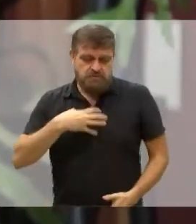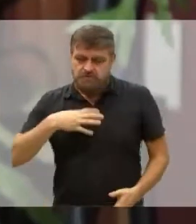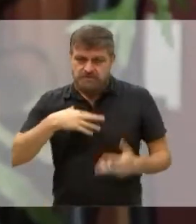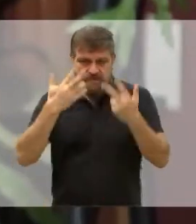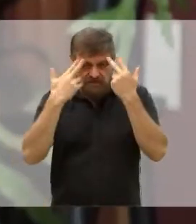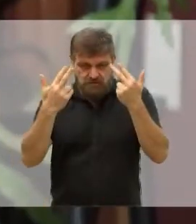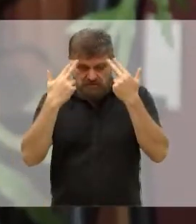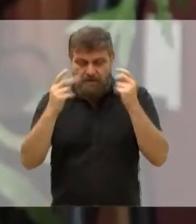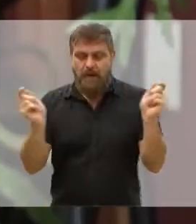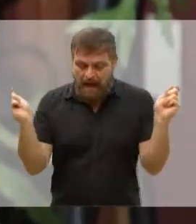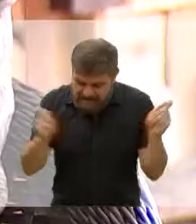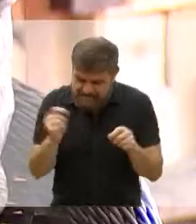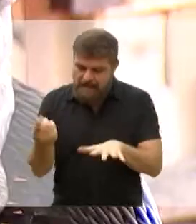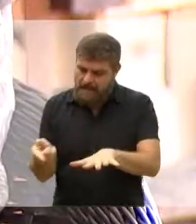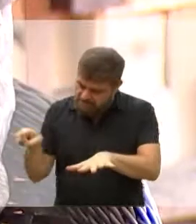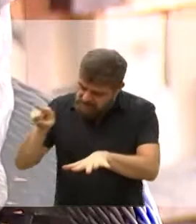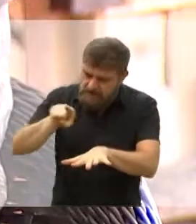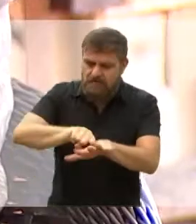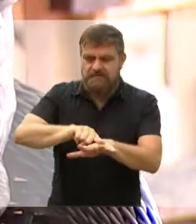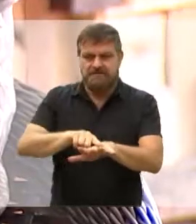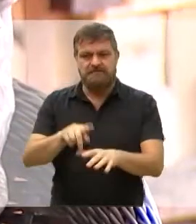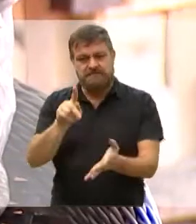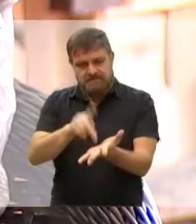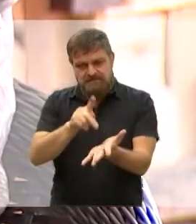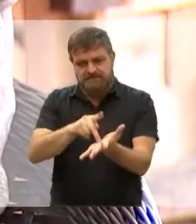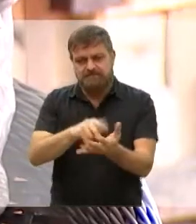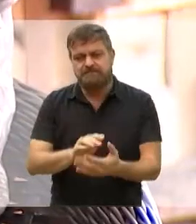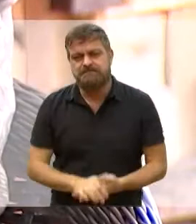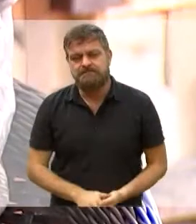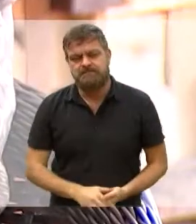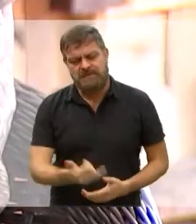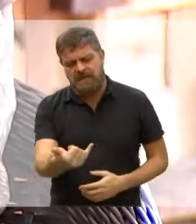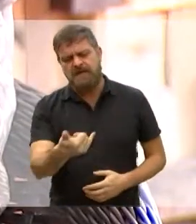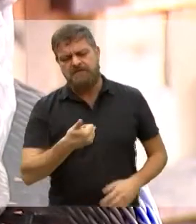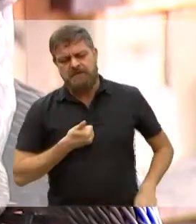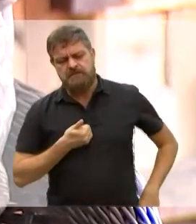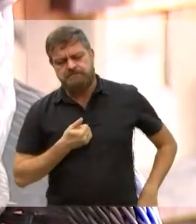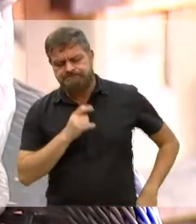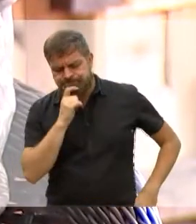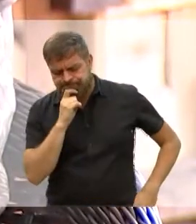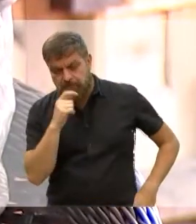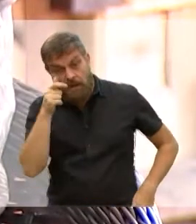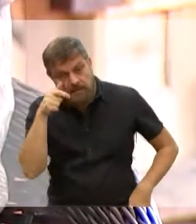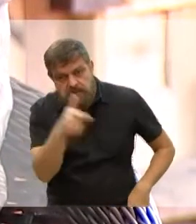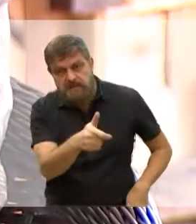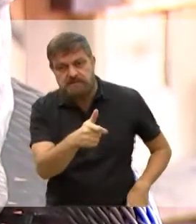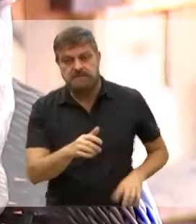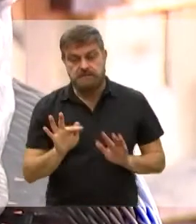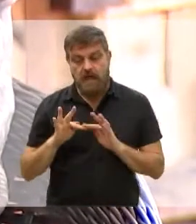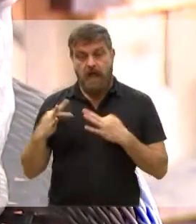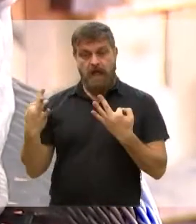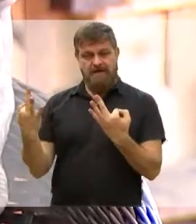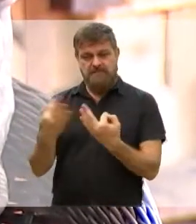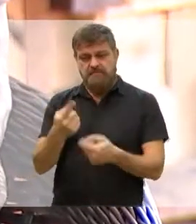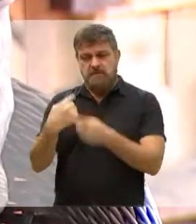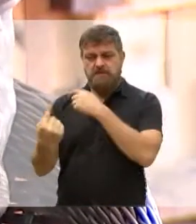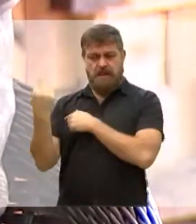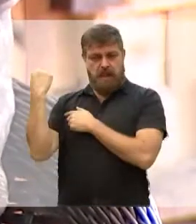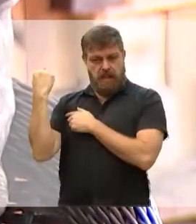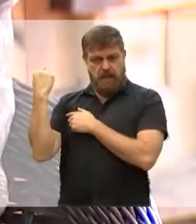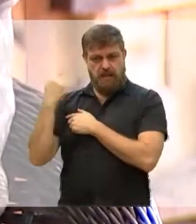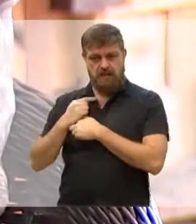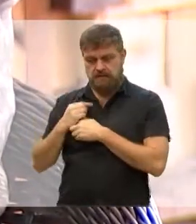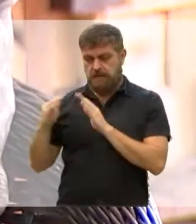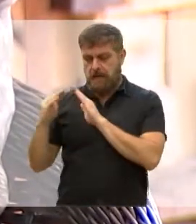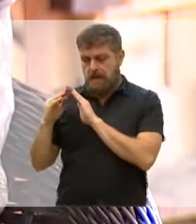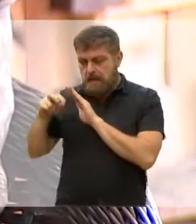você consegue incluir de verdade. Você disse uma coisa interessante, Matheus, que as famílias no passado